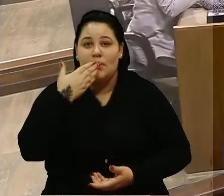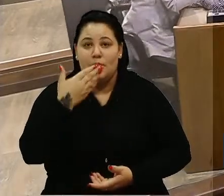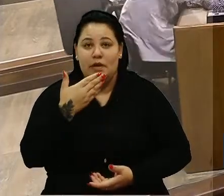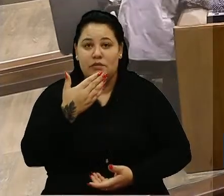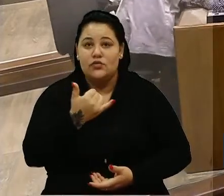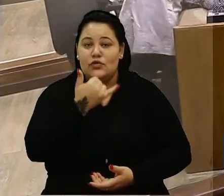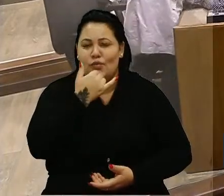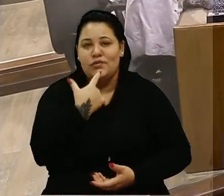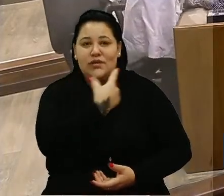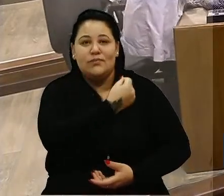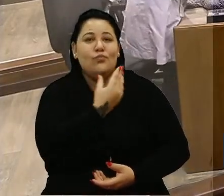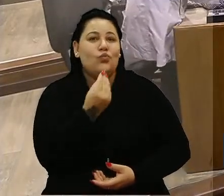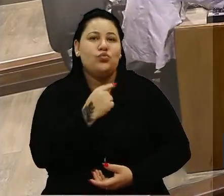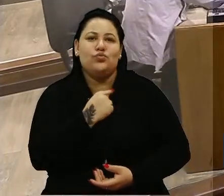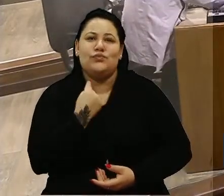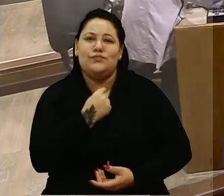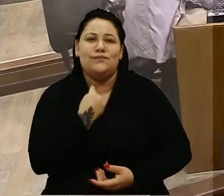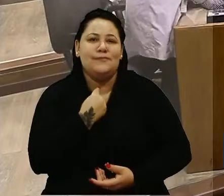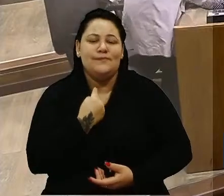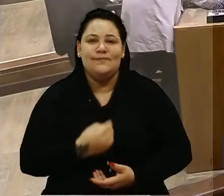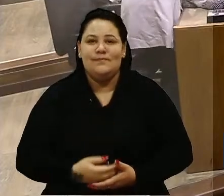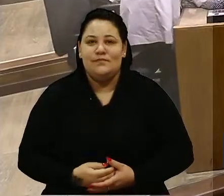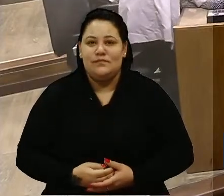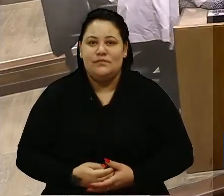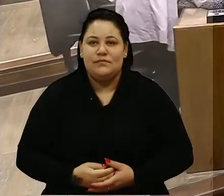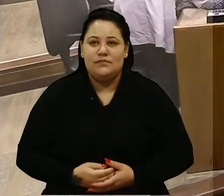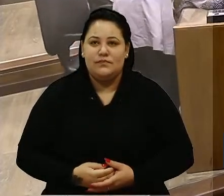atrasada. Agradeço a consideração, vereador Rose. Vereador